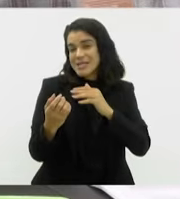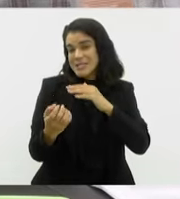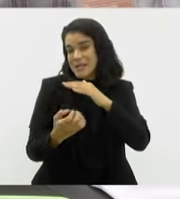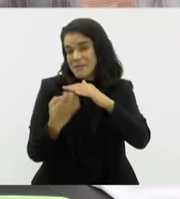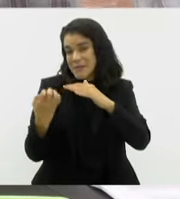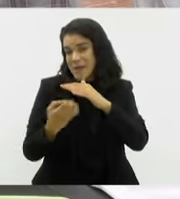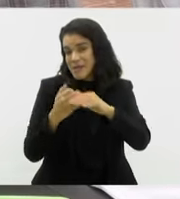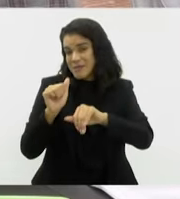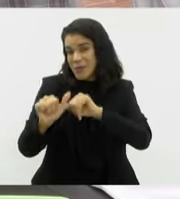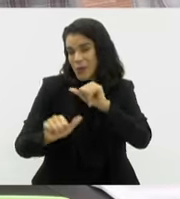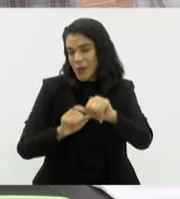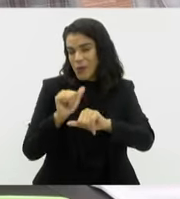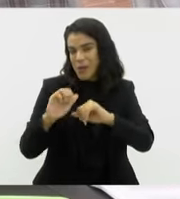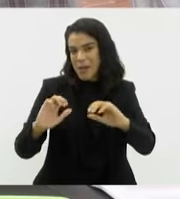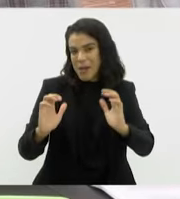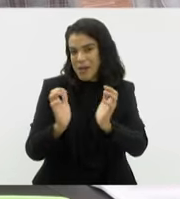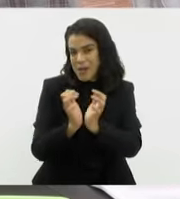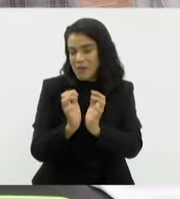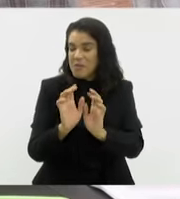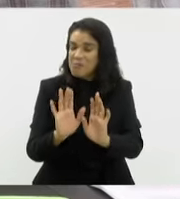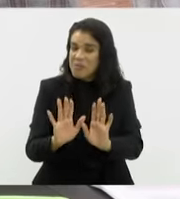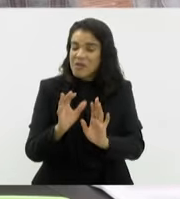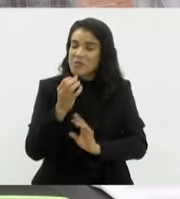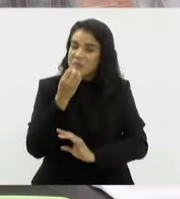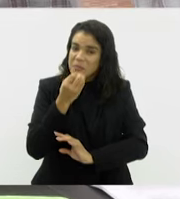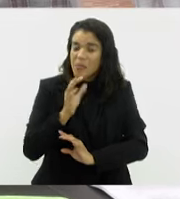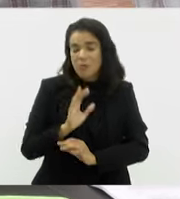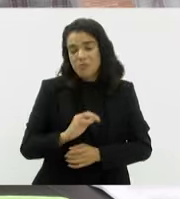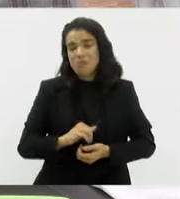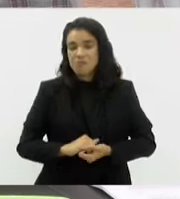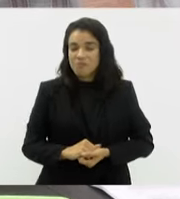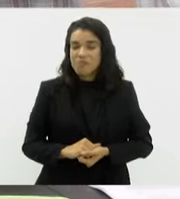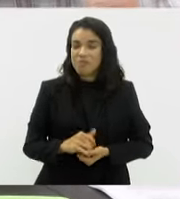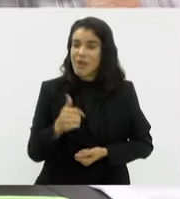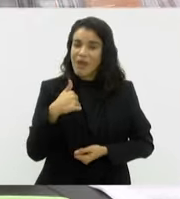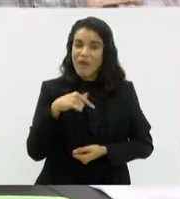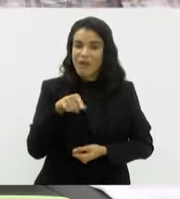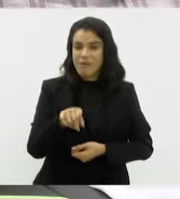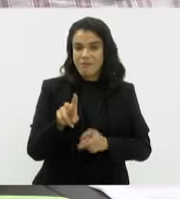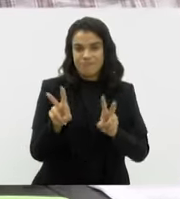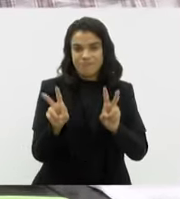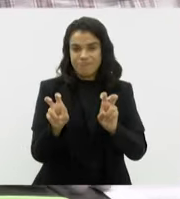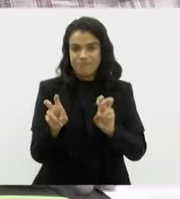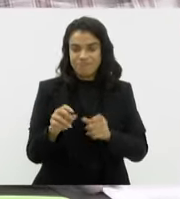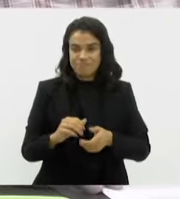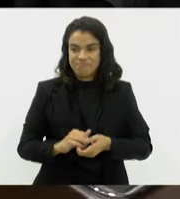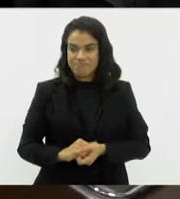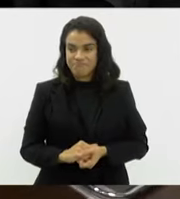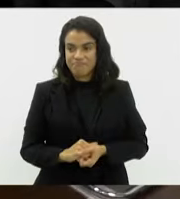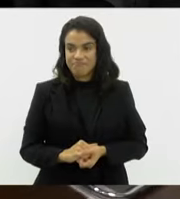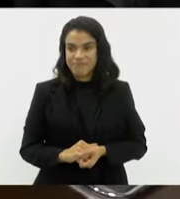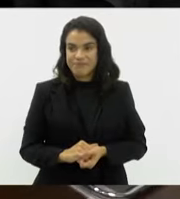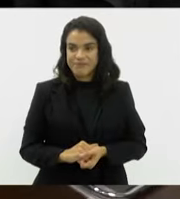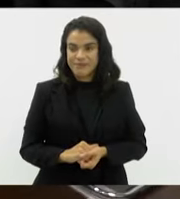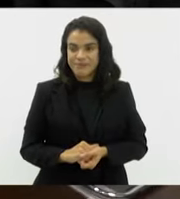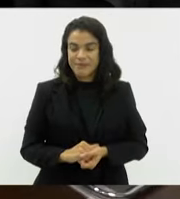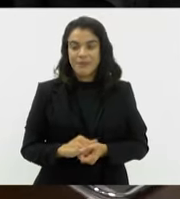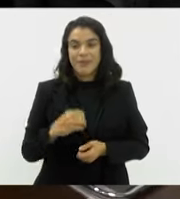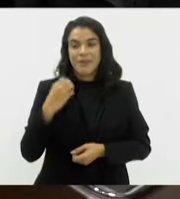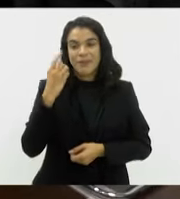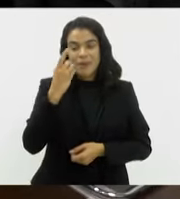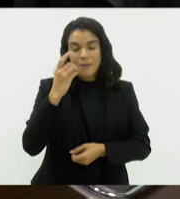própria composição. Uma recondução está de bom tamanho. Era esse o ponto, presidente. Deputada